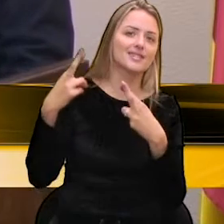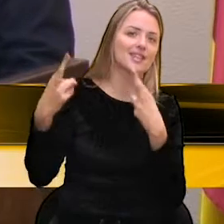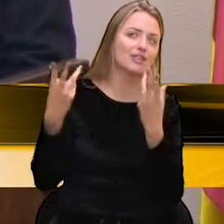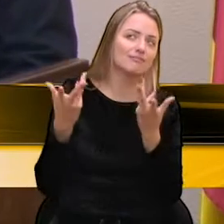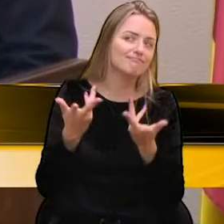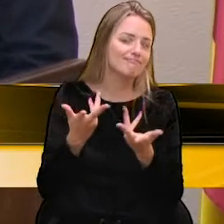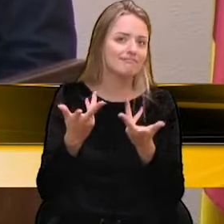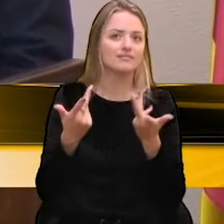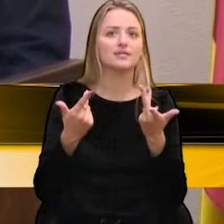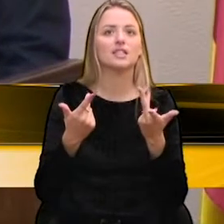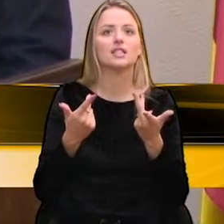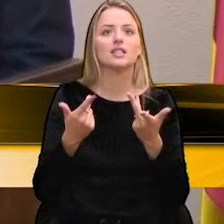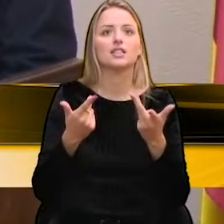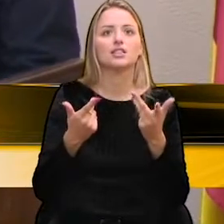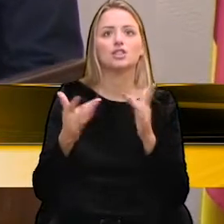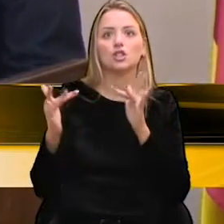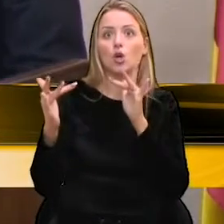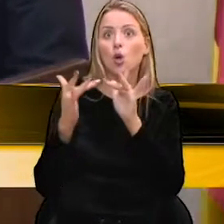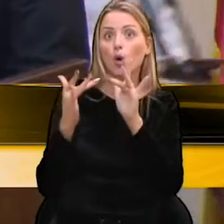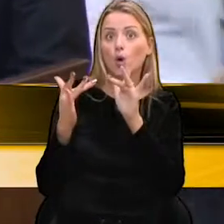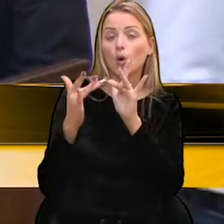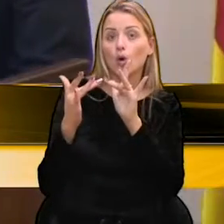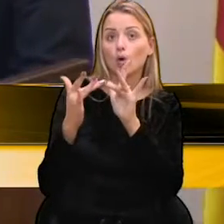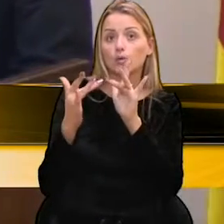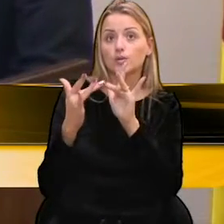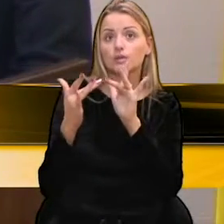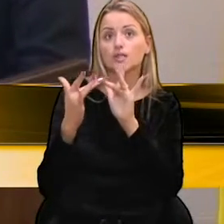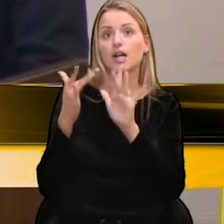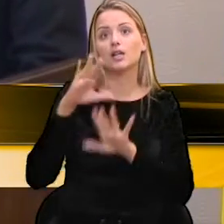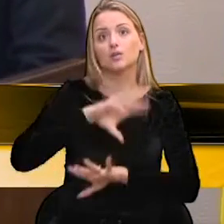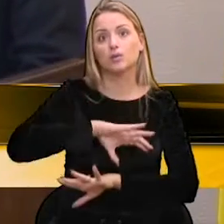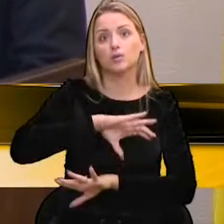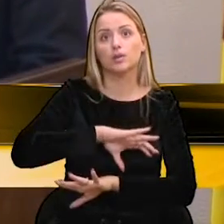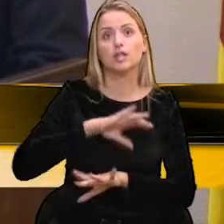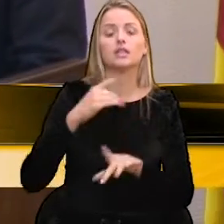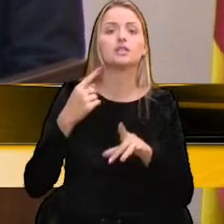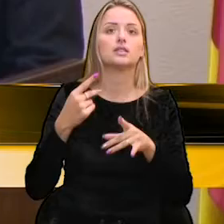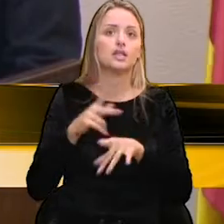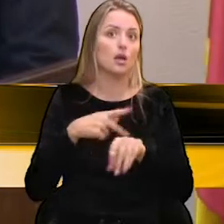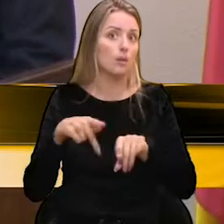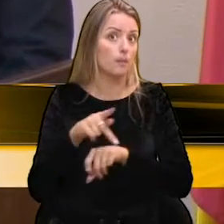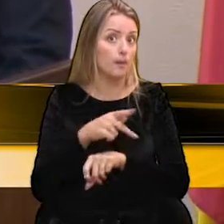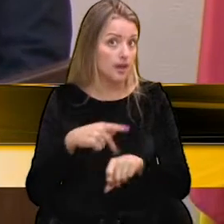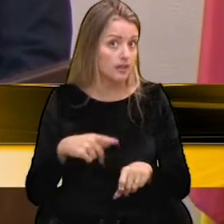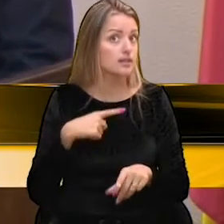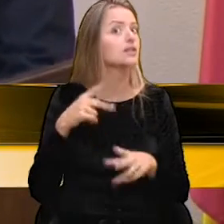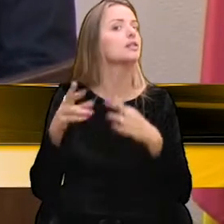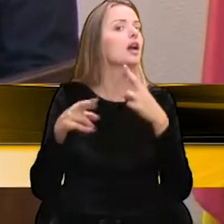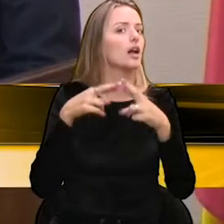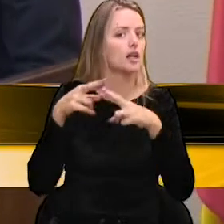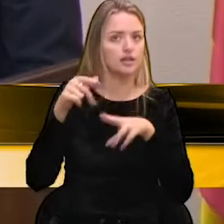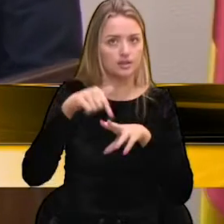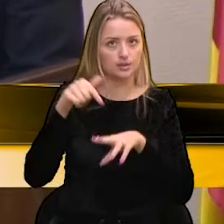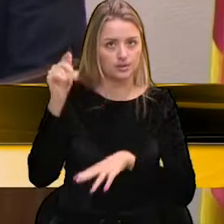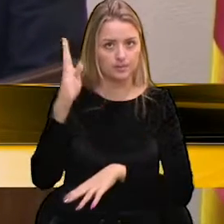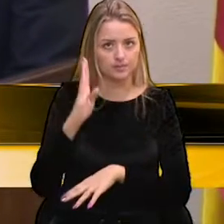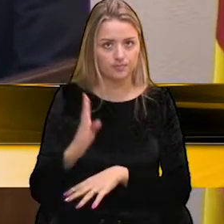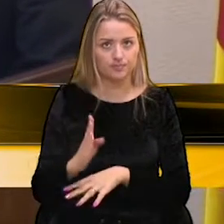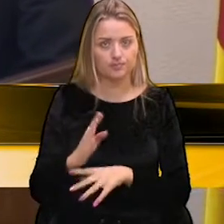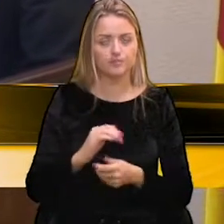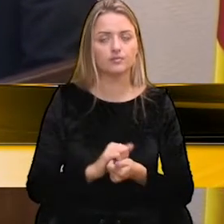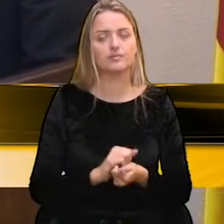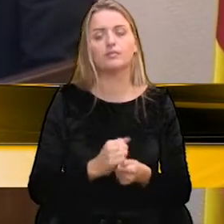relações bilaterais com aquele país, que é um país co-irmão do Brasil, que é Portugal, no sentido de que